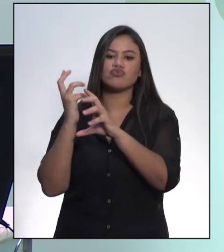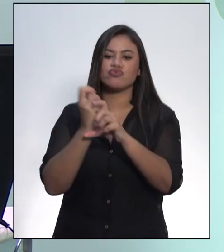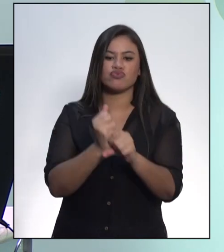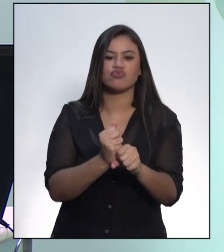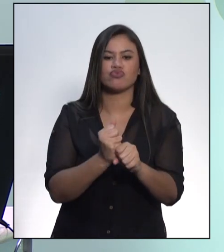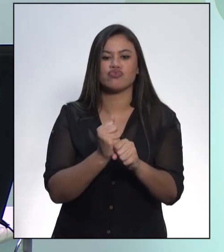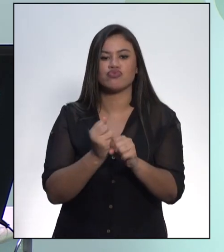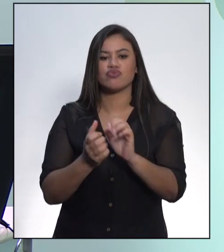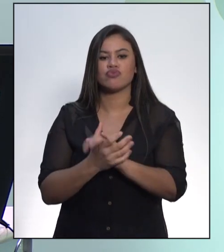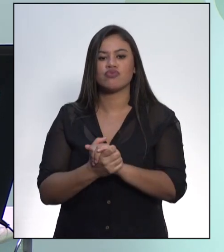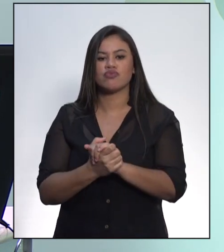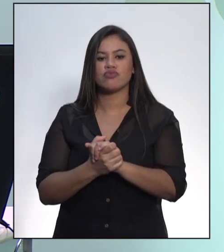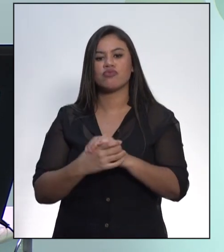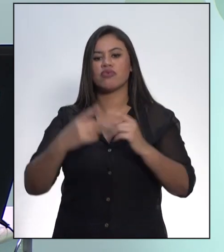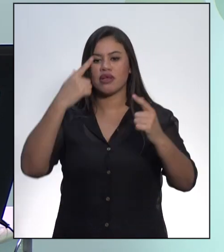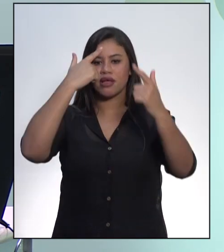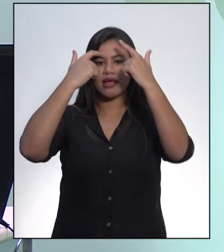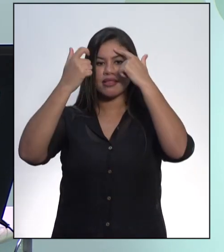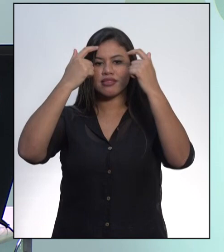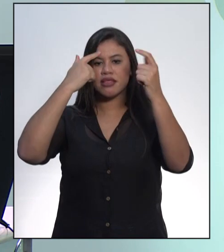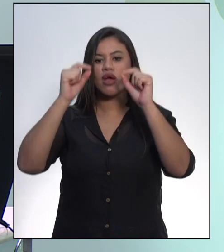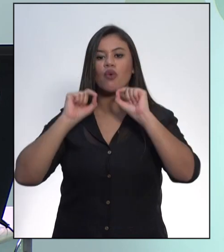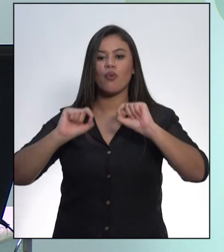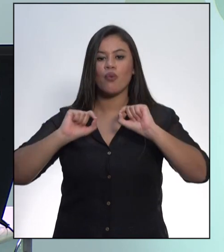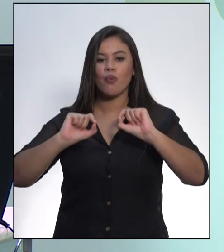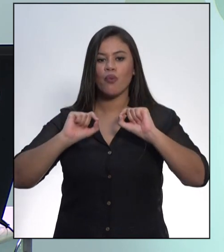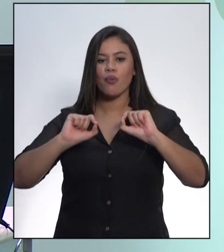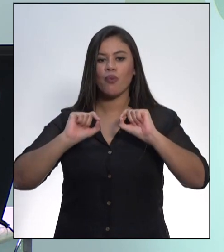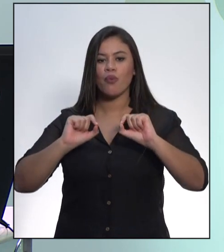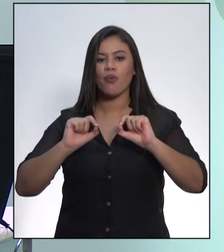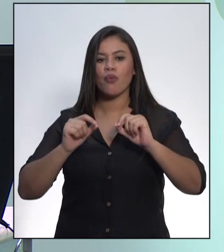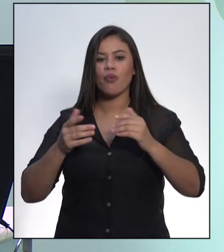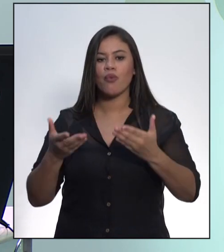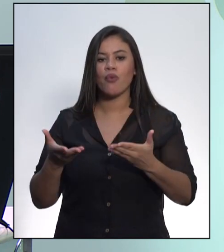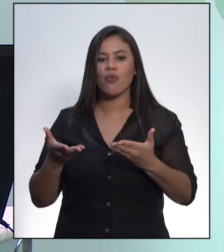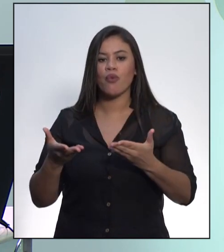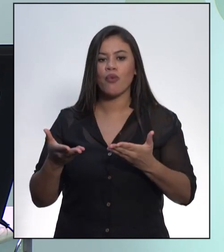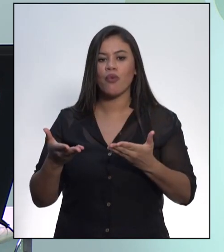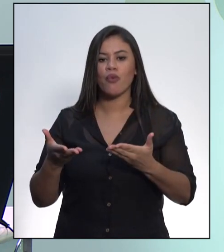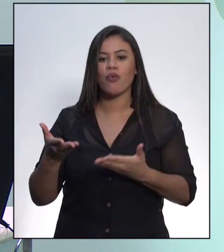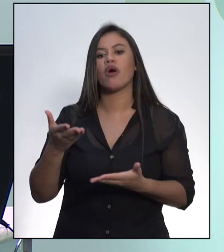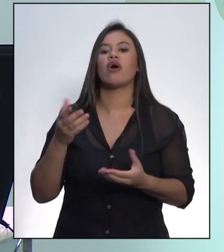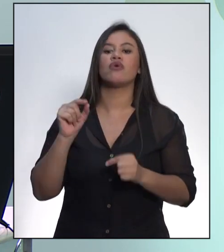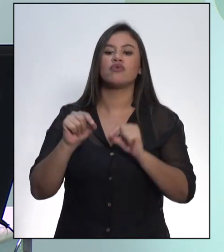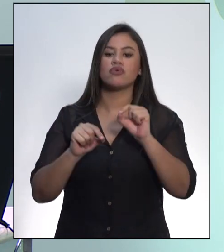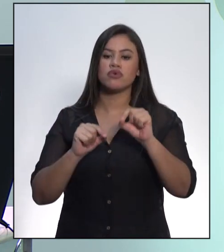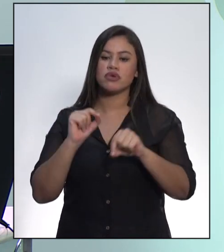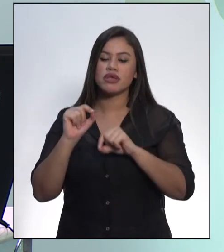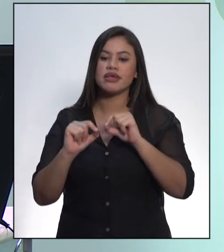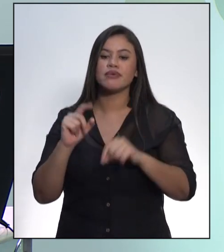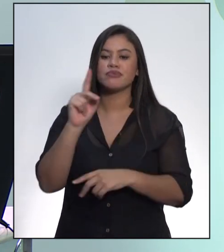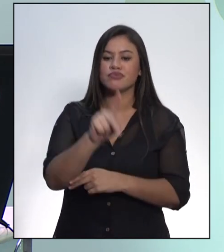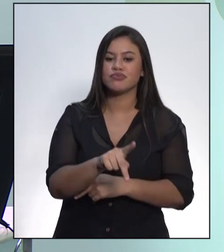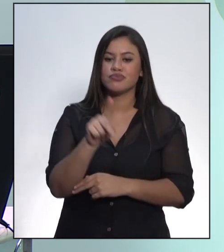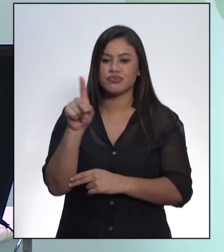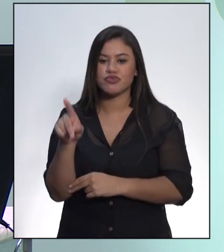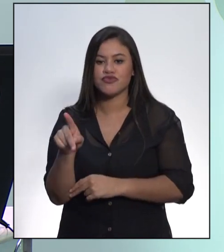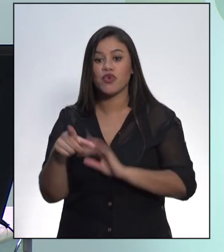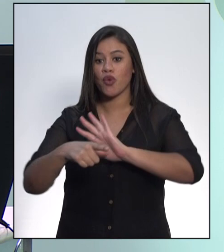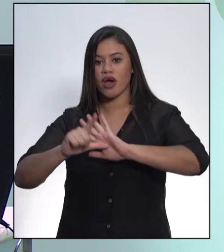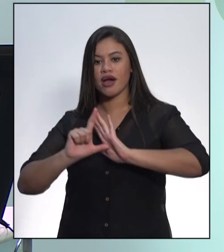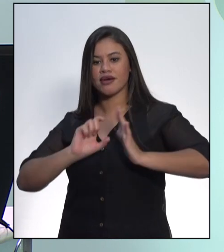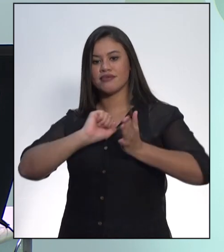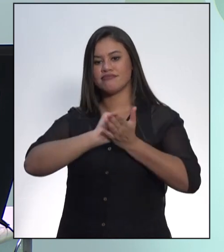vocês fizeram, a ideia no contexto aí era o professor, no caso, quando passou essa